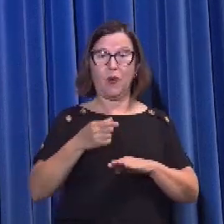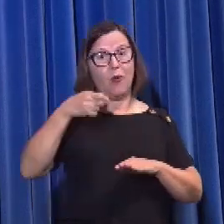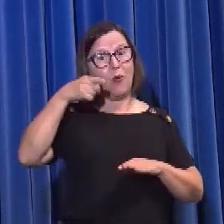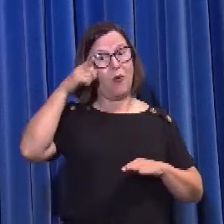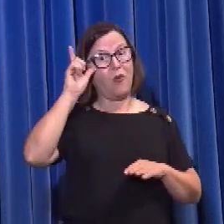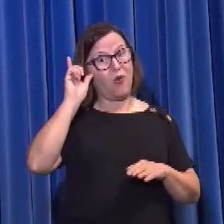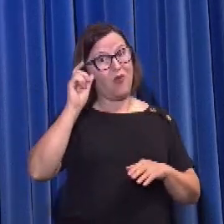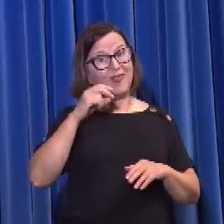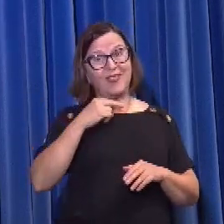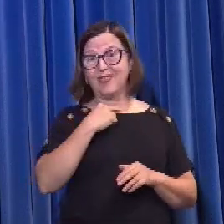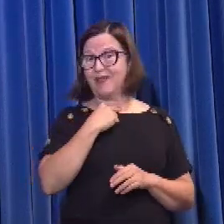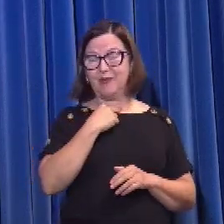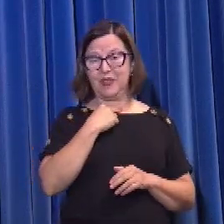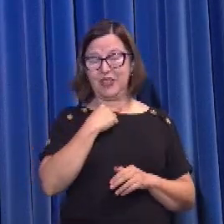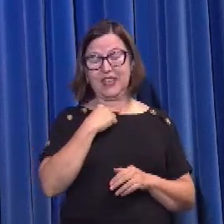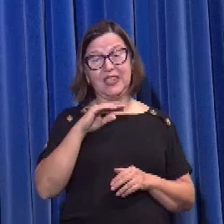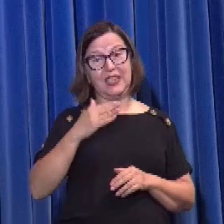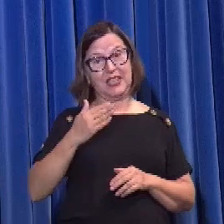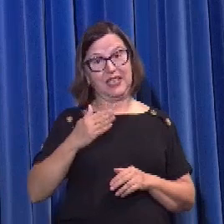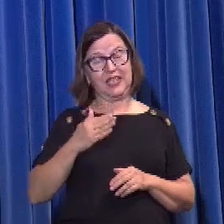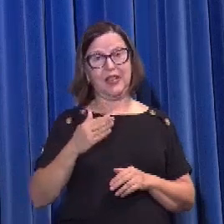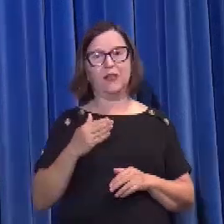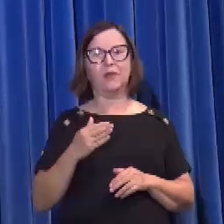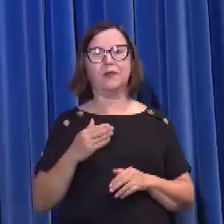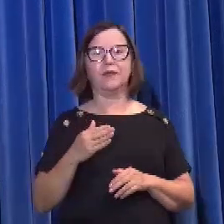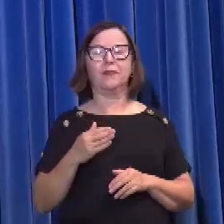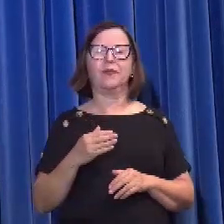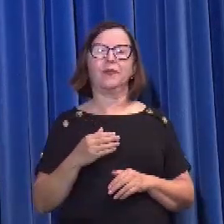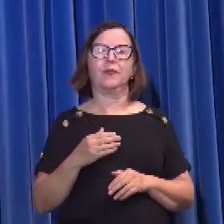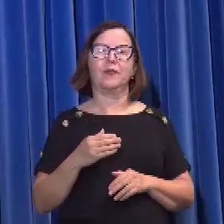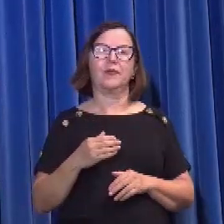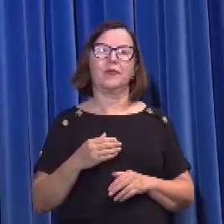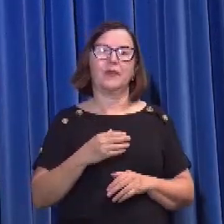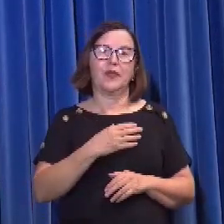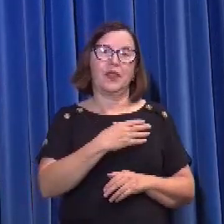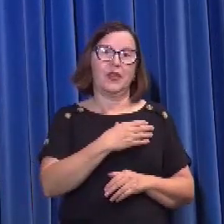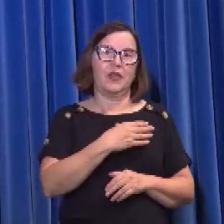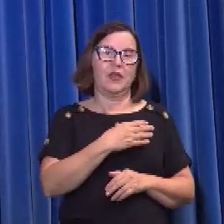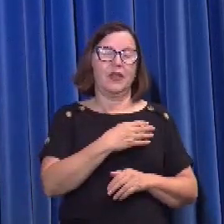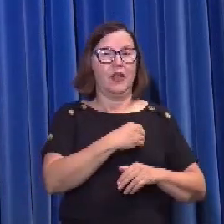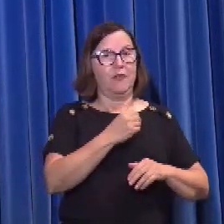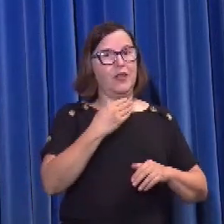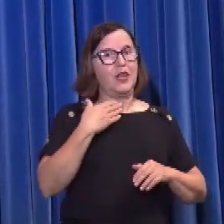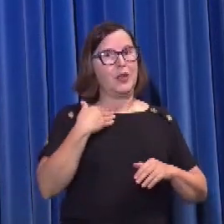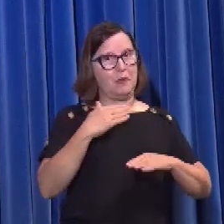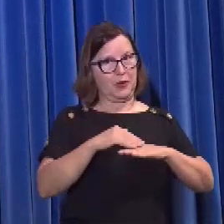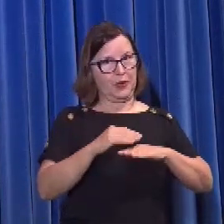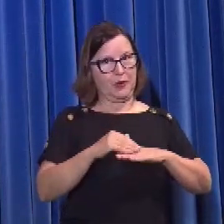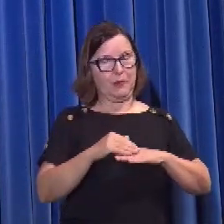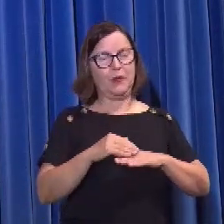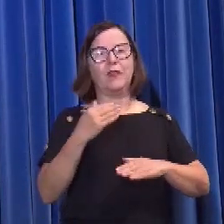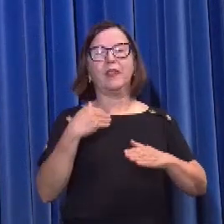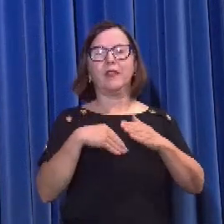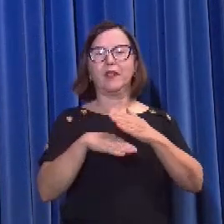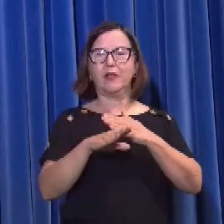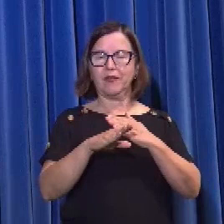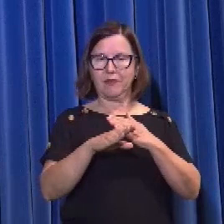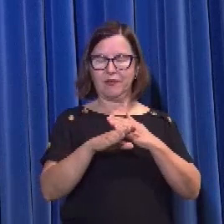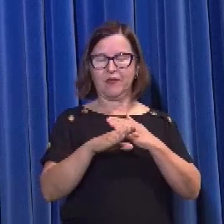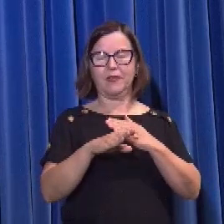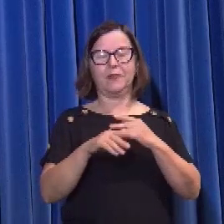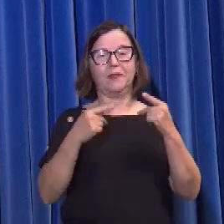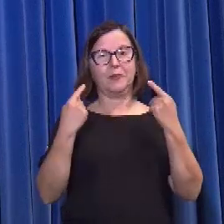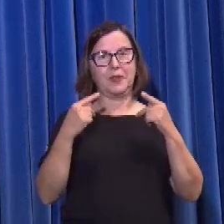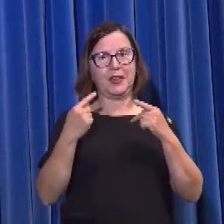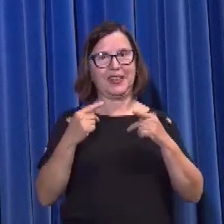a filha me chamou, eu fui lá, pudemos compartilhar da palavra, essa senhora confessou a